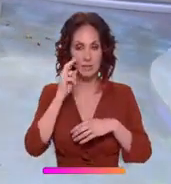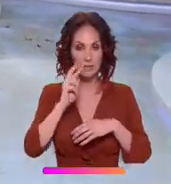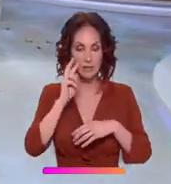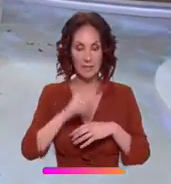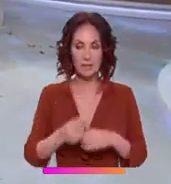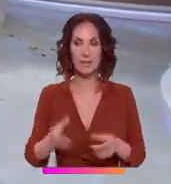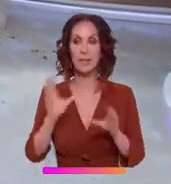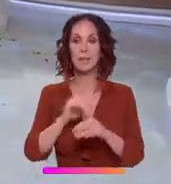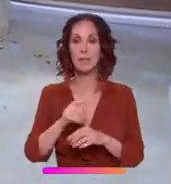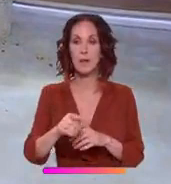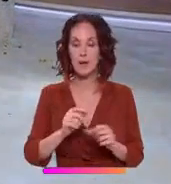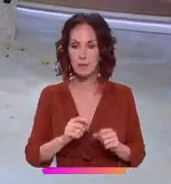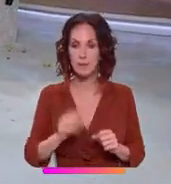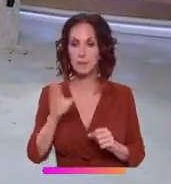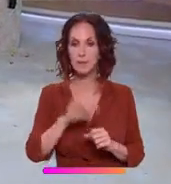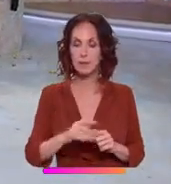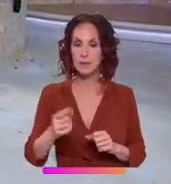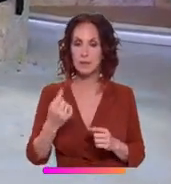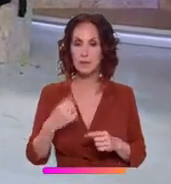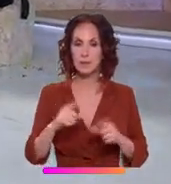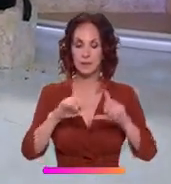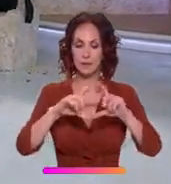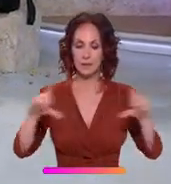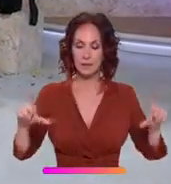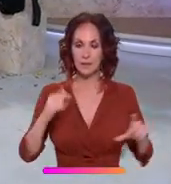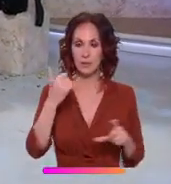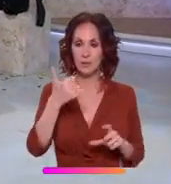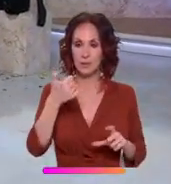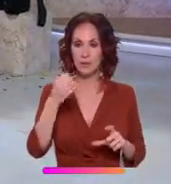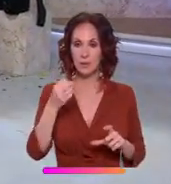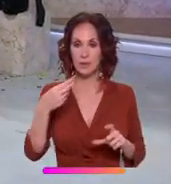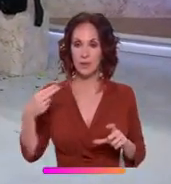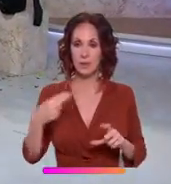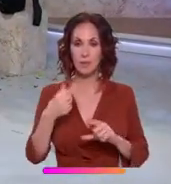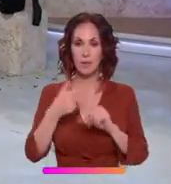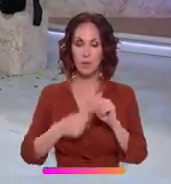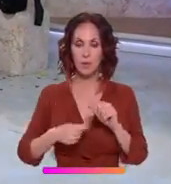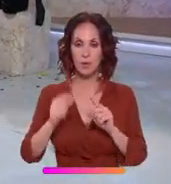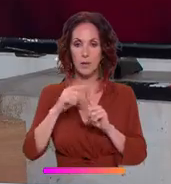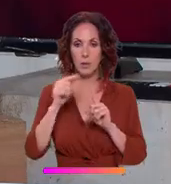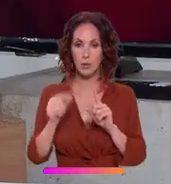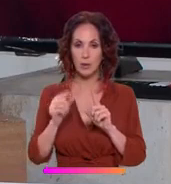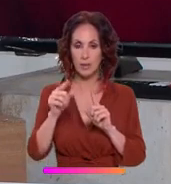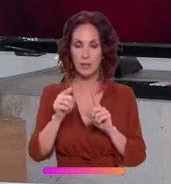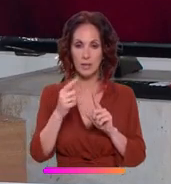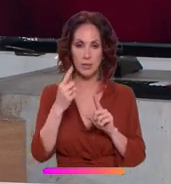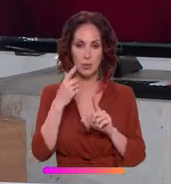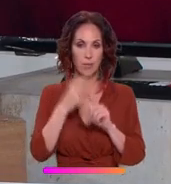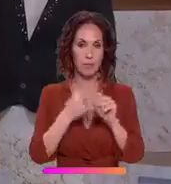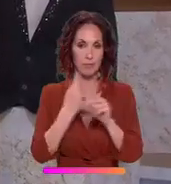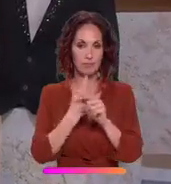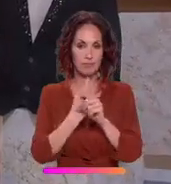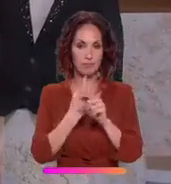é mais? Perguntam vocês. Temos um vale de 250 euros para irem às compras ao El Corte Inglês, o lugar